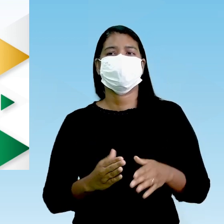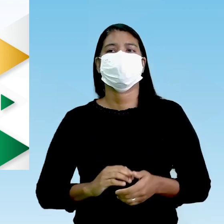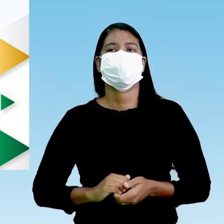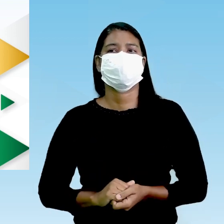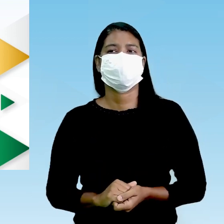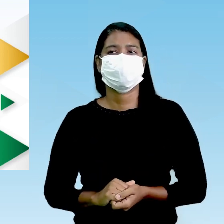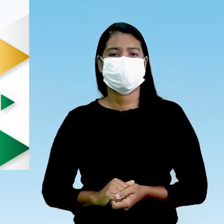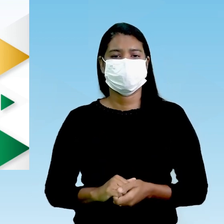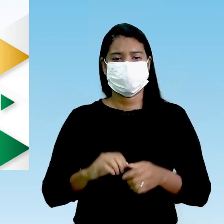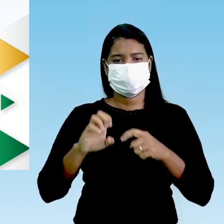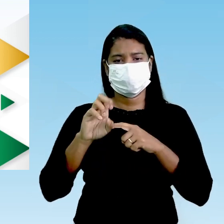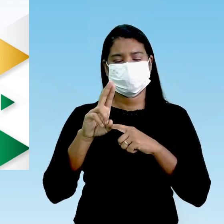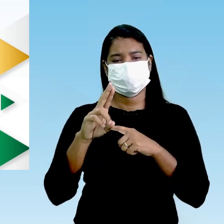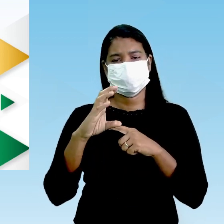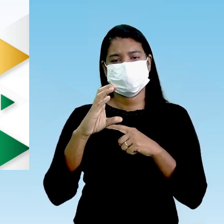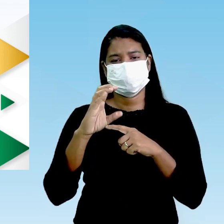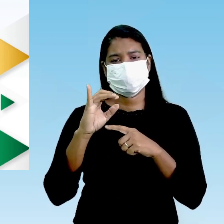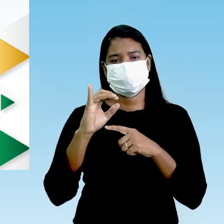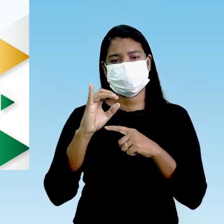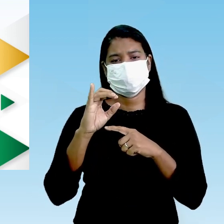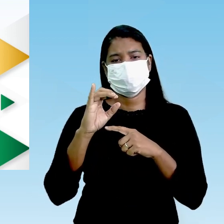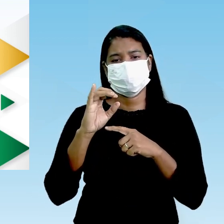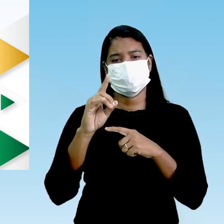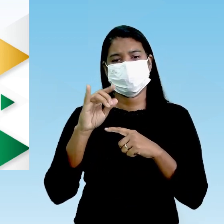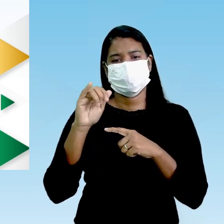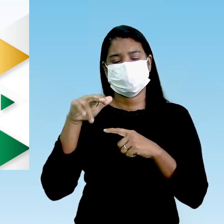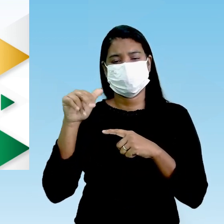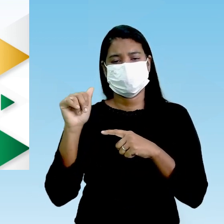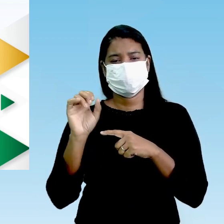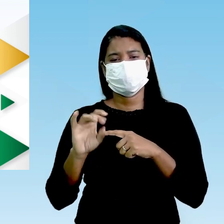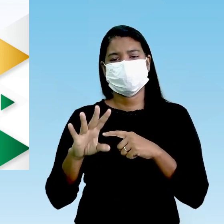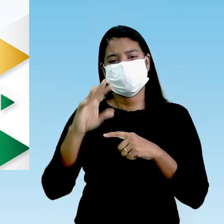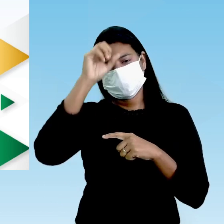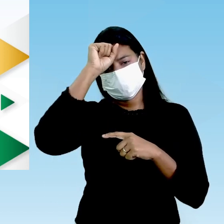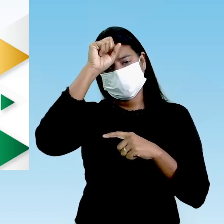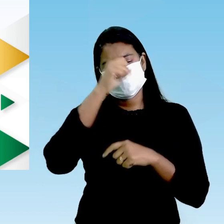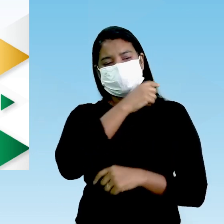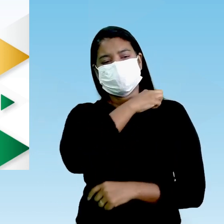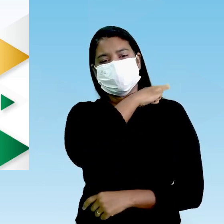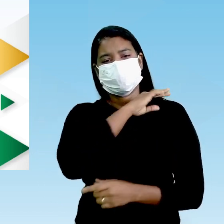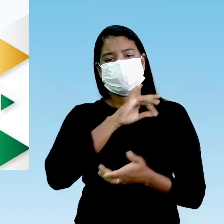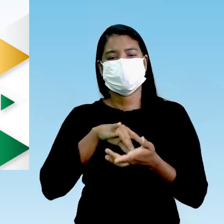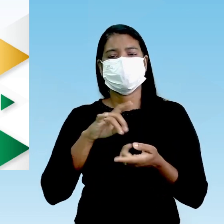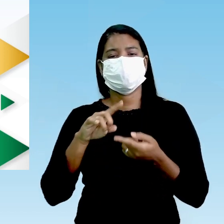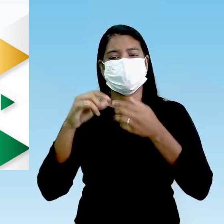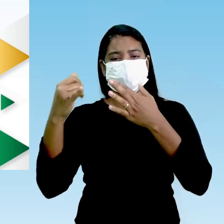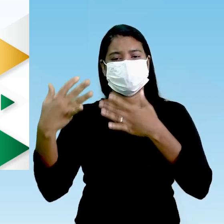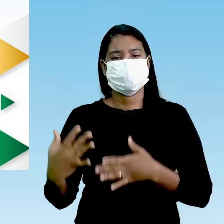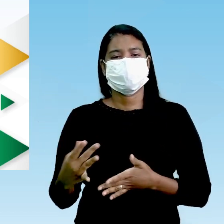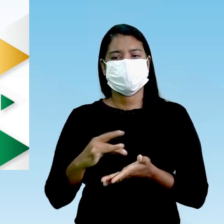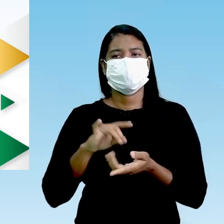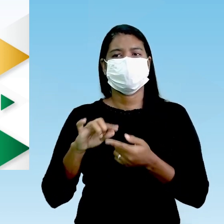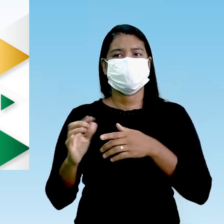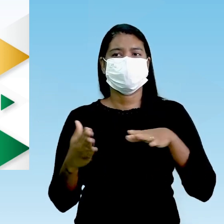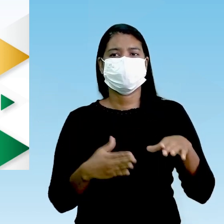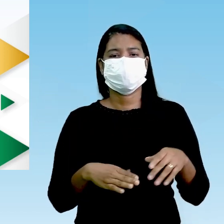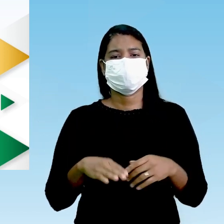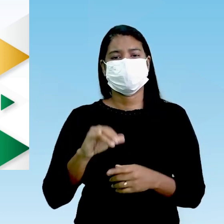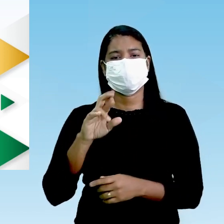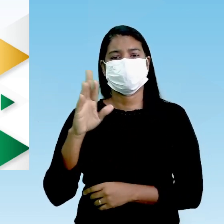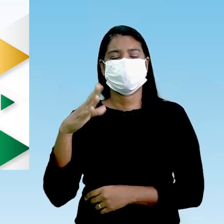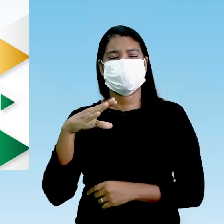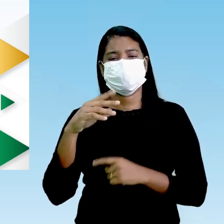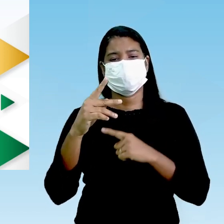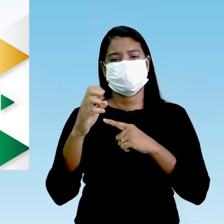cartesiana, e existem duas outras que são maravilhosas, mas você só vai aprender lá no ensino médio. Vou te explicar. A primeira é hiperbólica e a